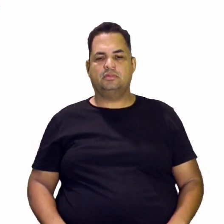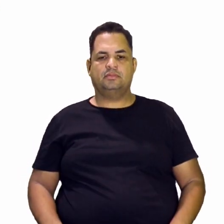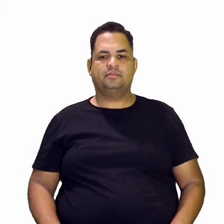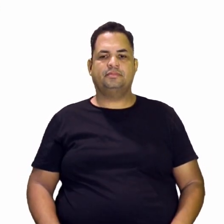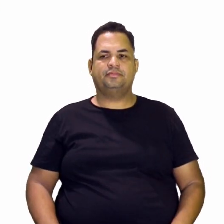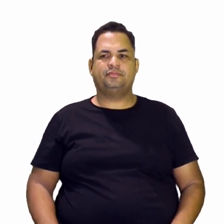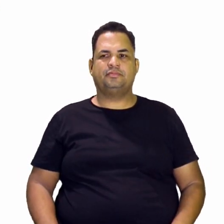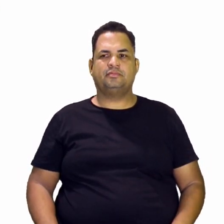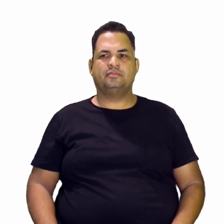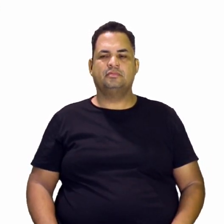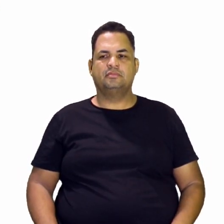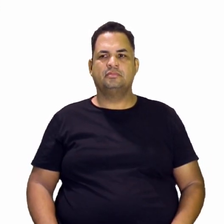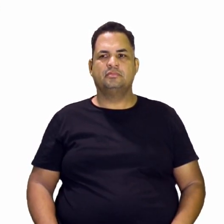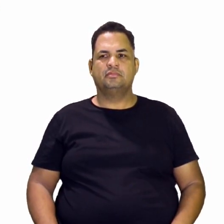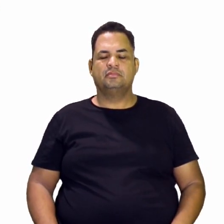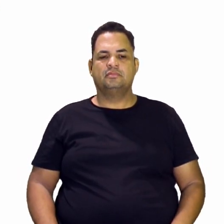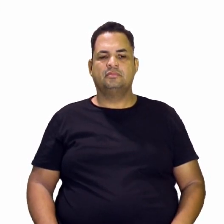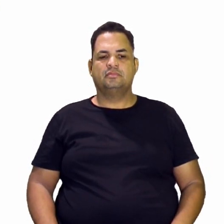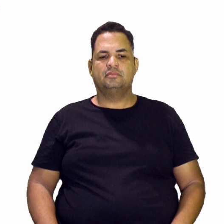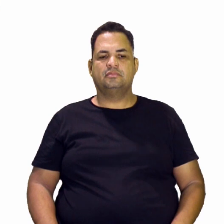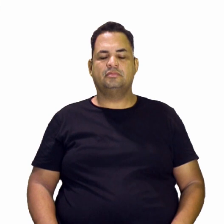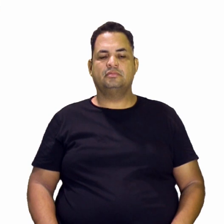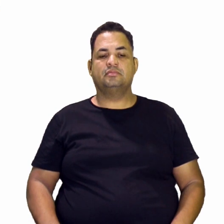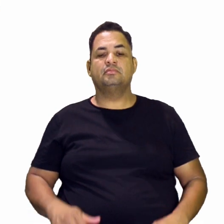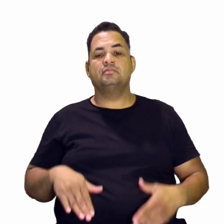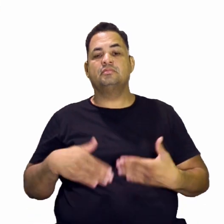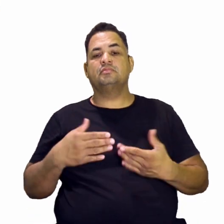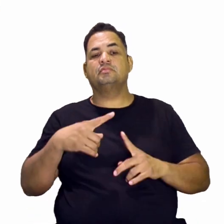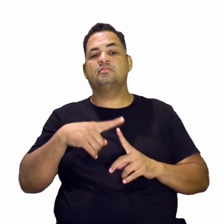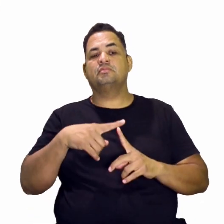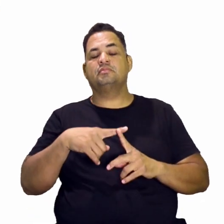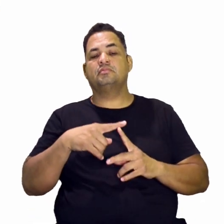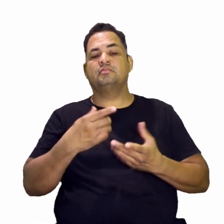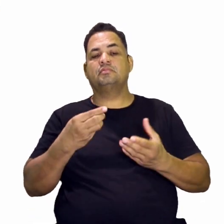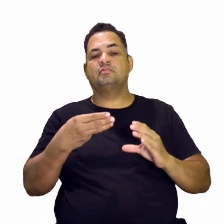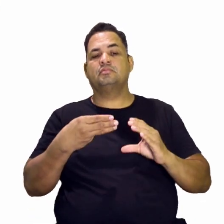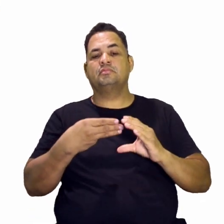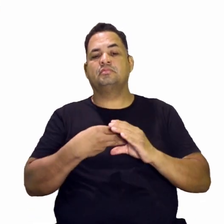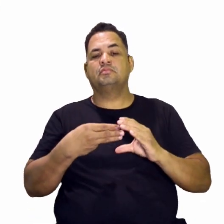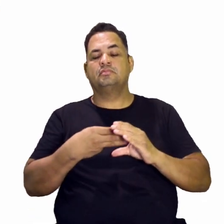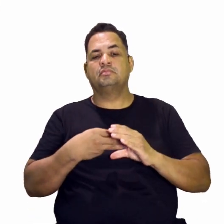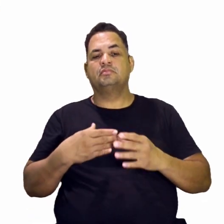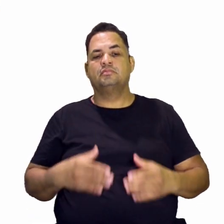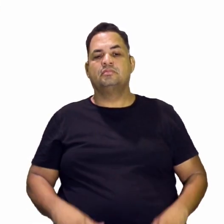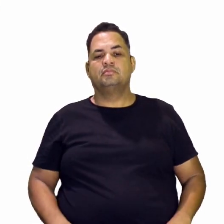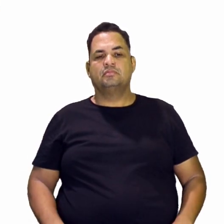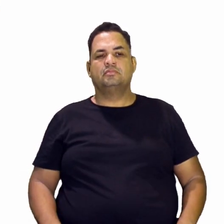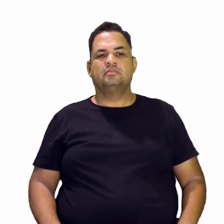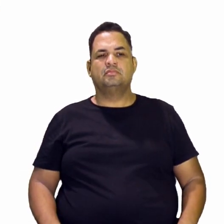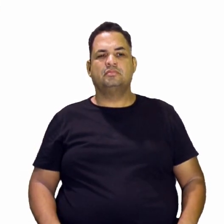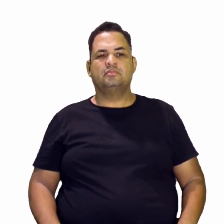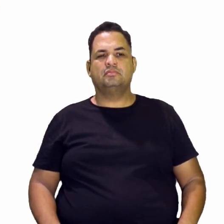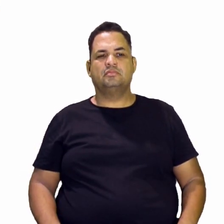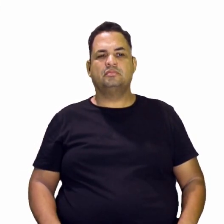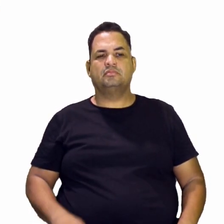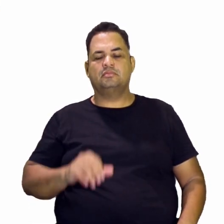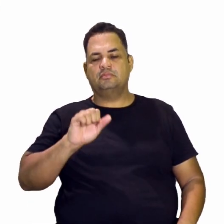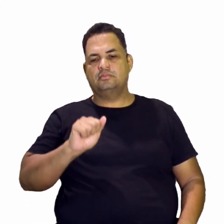Certinho? E organismos heterótrofos. E que tipo de célula eles têm, gente? Fale aí pra mim.